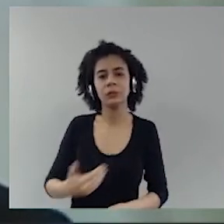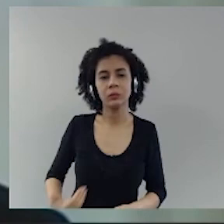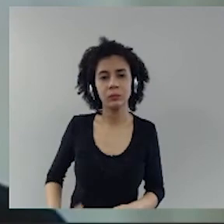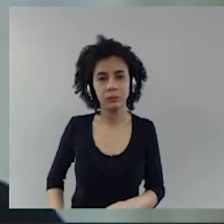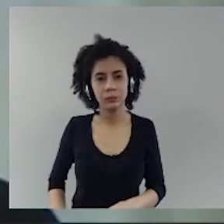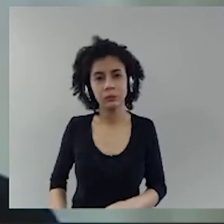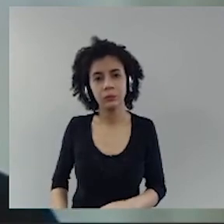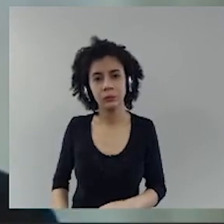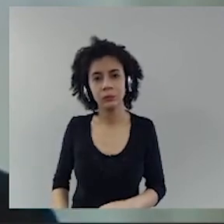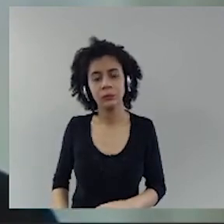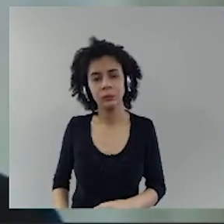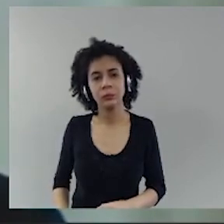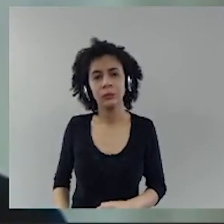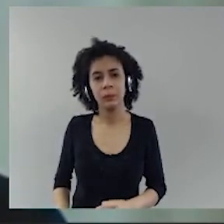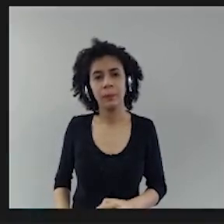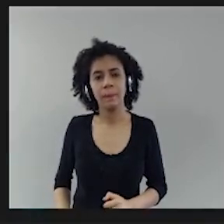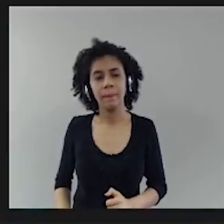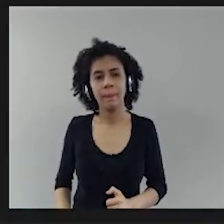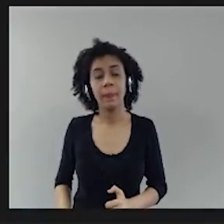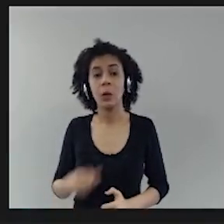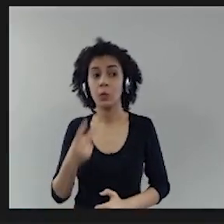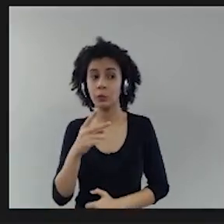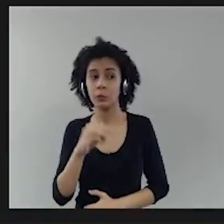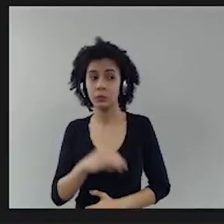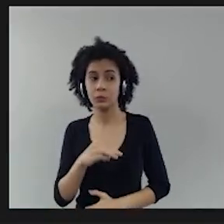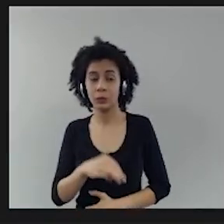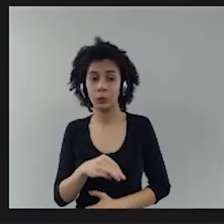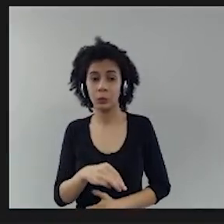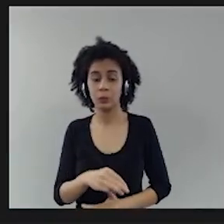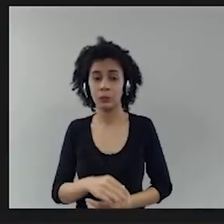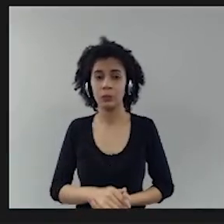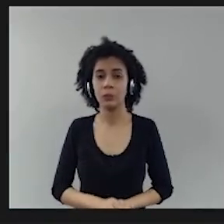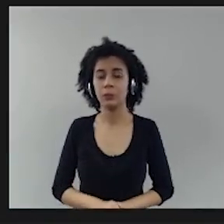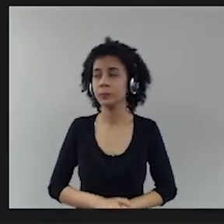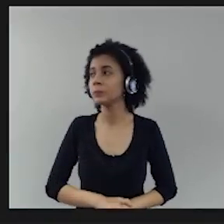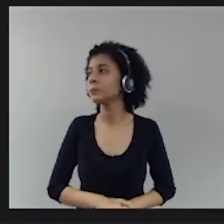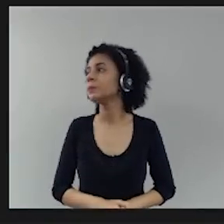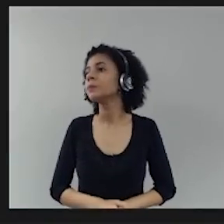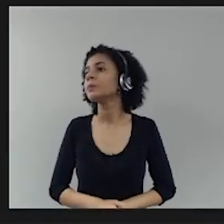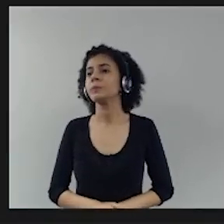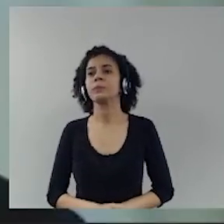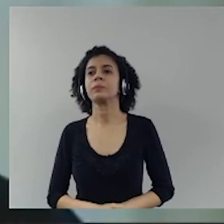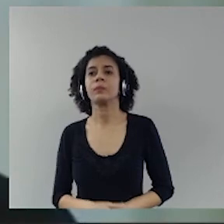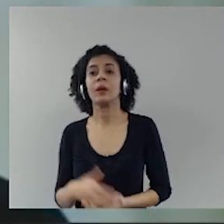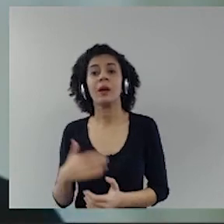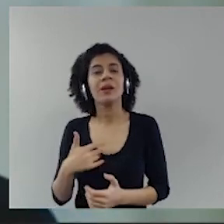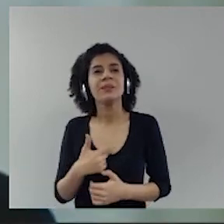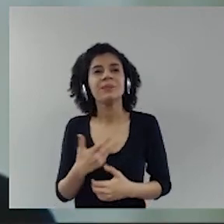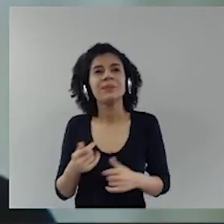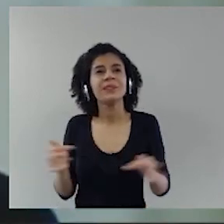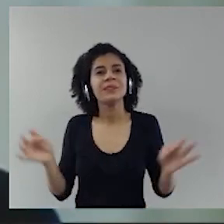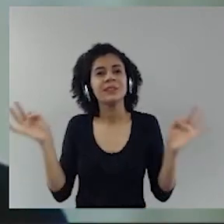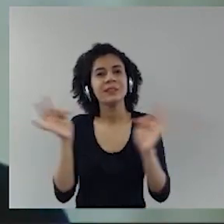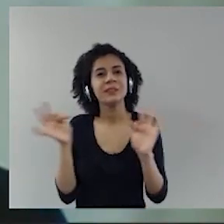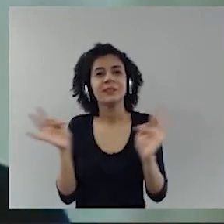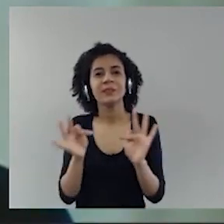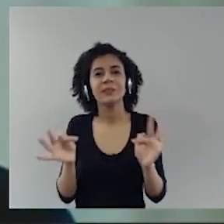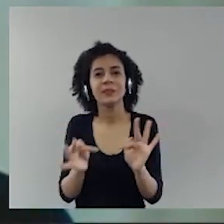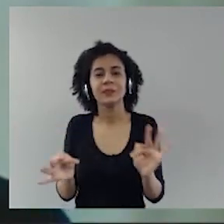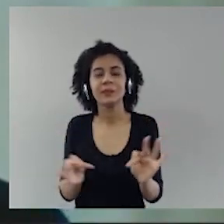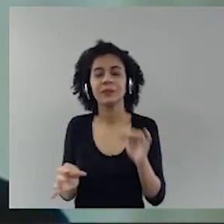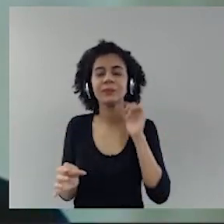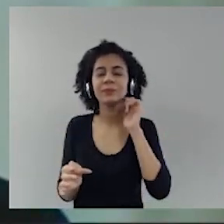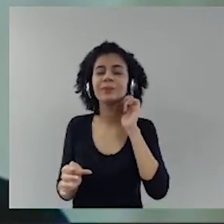eu tive a oportunidade minutos por gentileza coisa eu tive a felicidade de